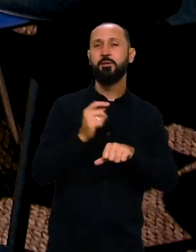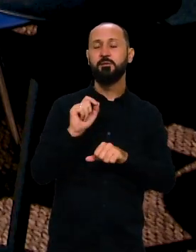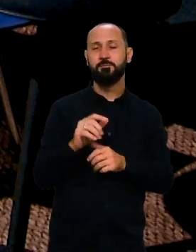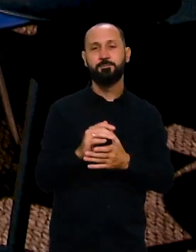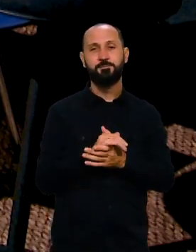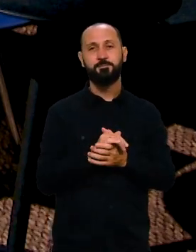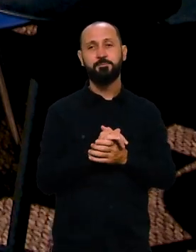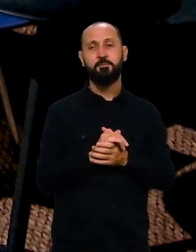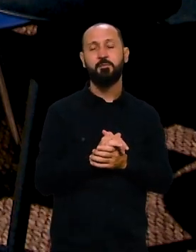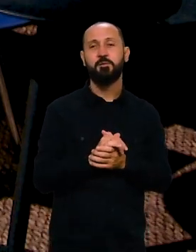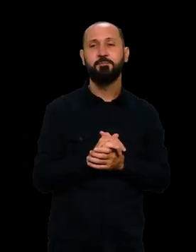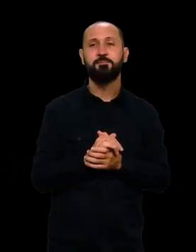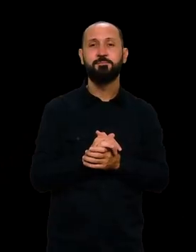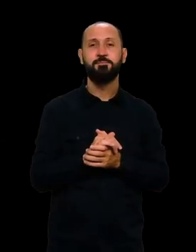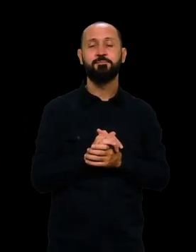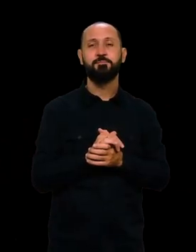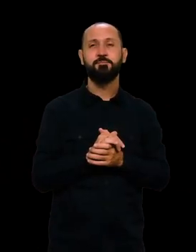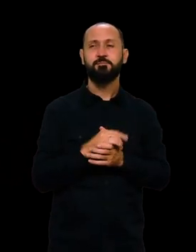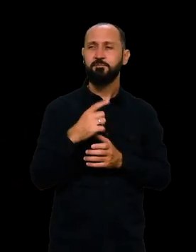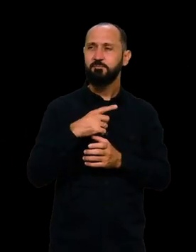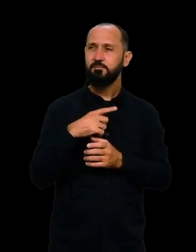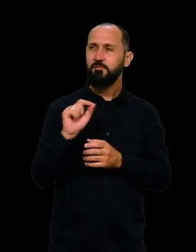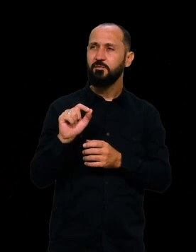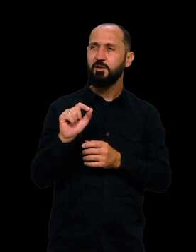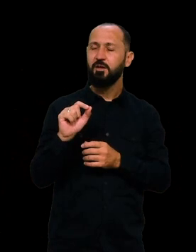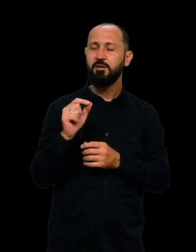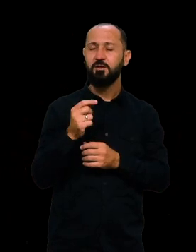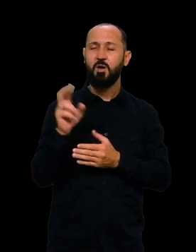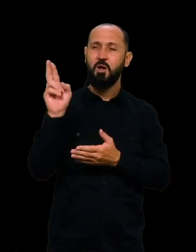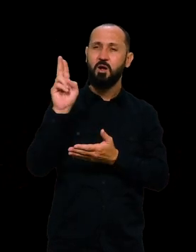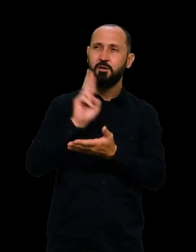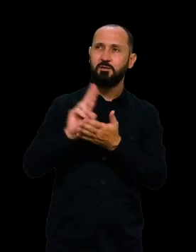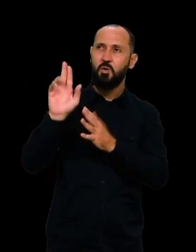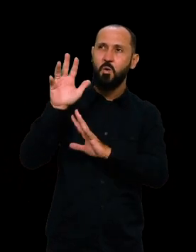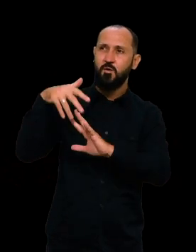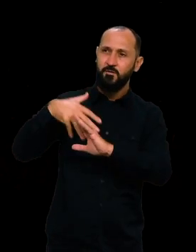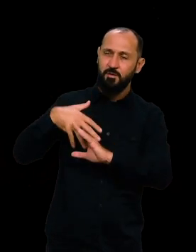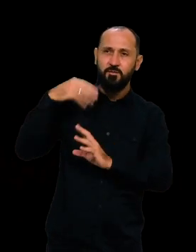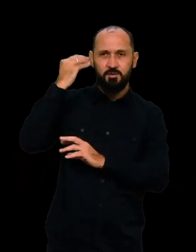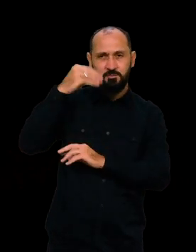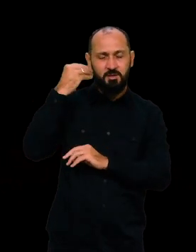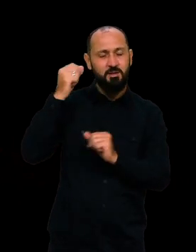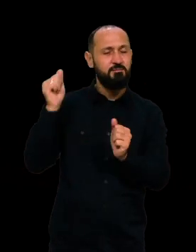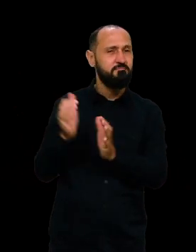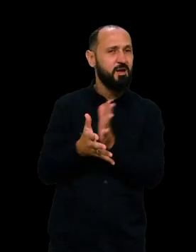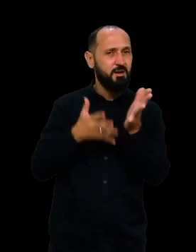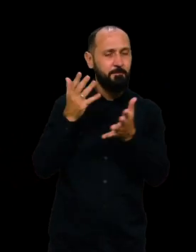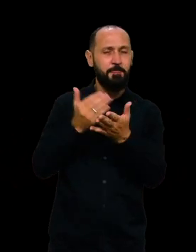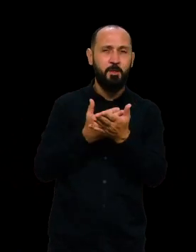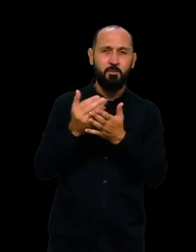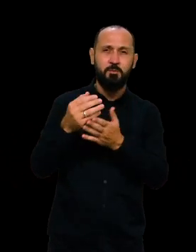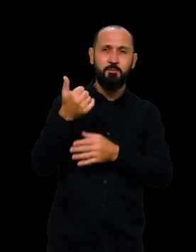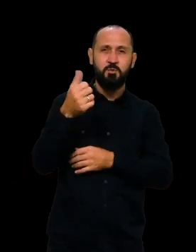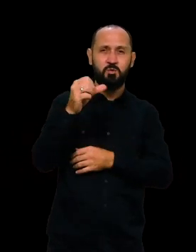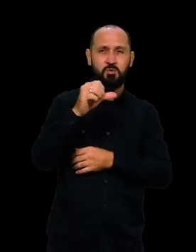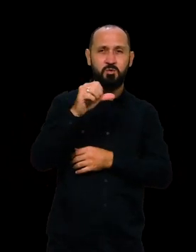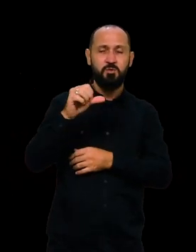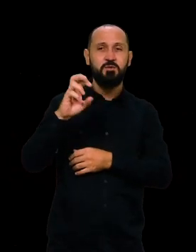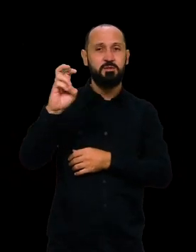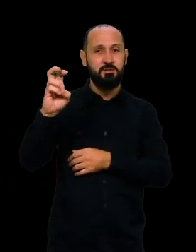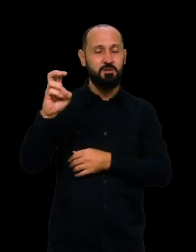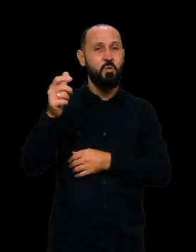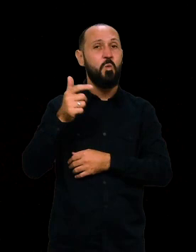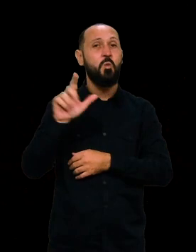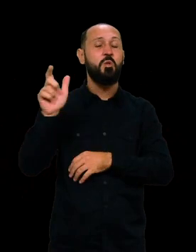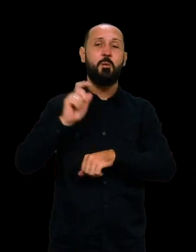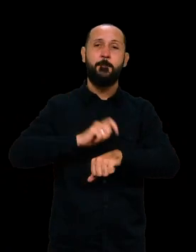de buscar novos ares. Então, teve essa... E na UFMS é uma experiência maravilhosa. Eu entrei